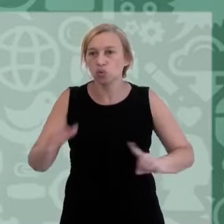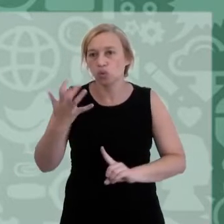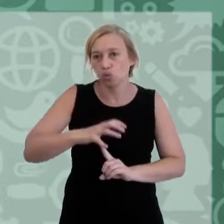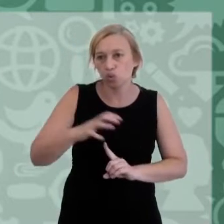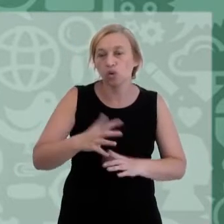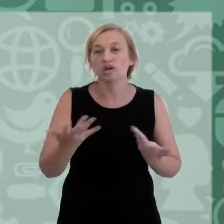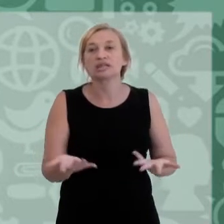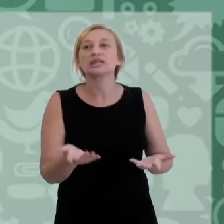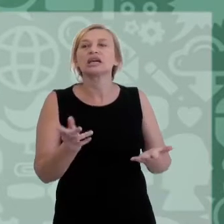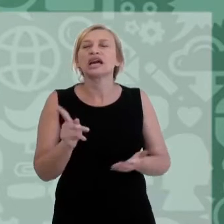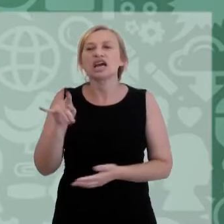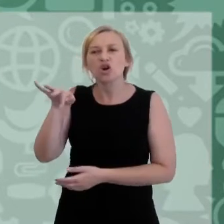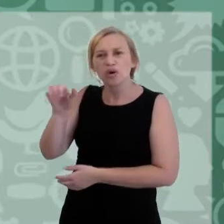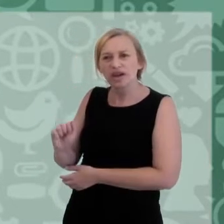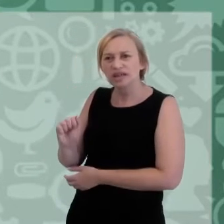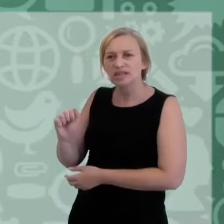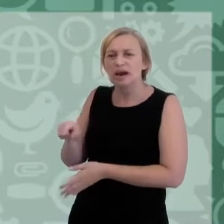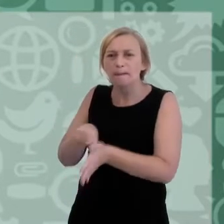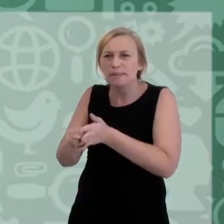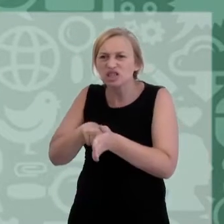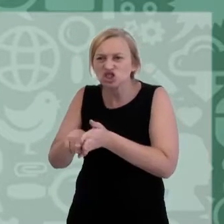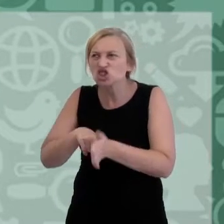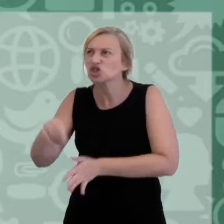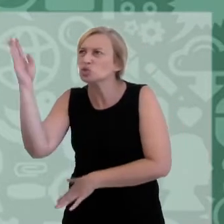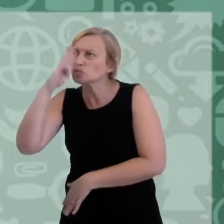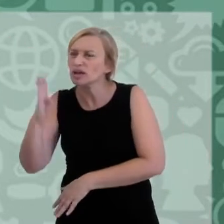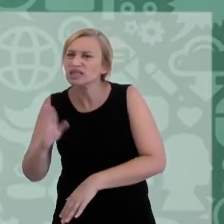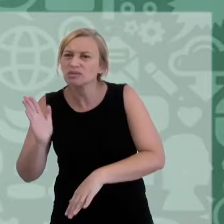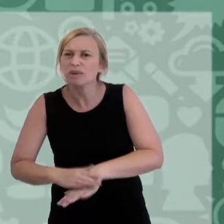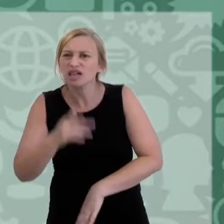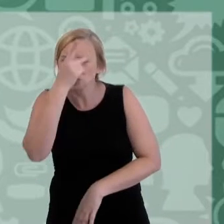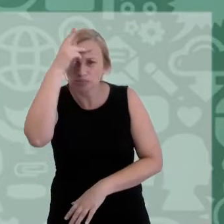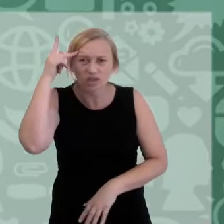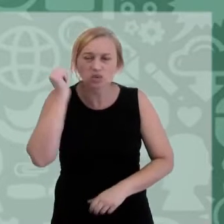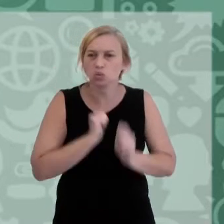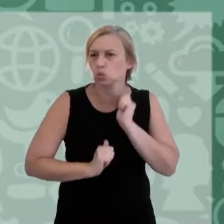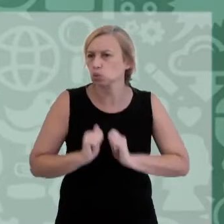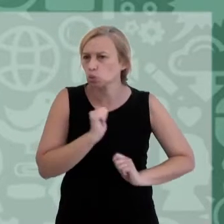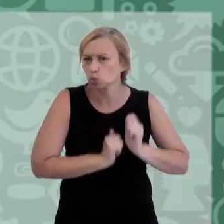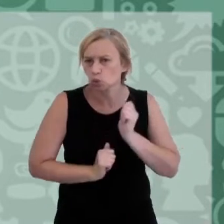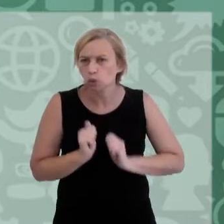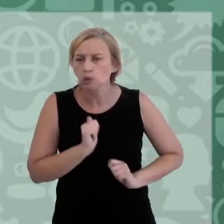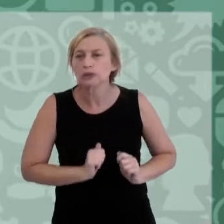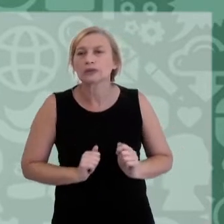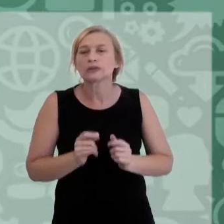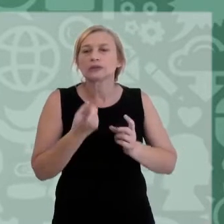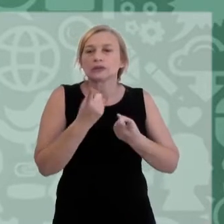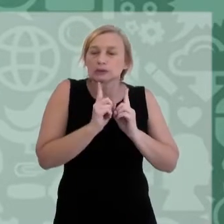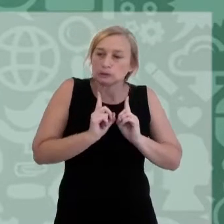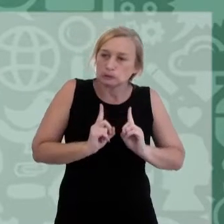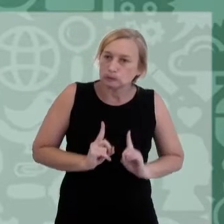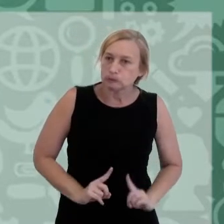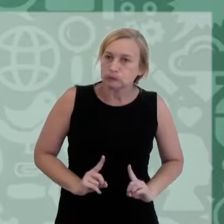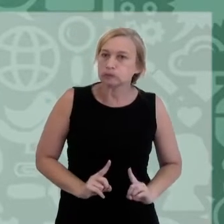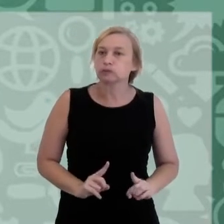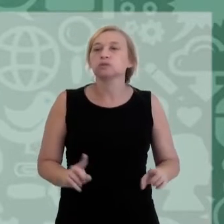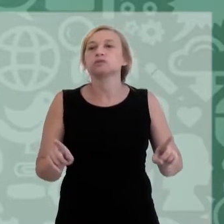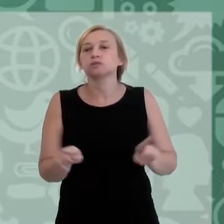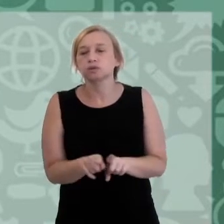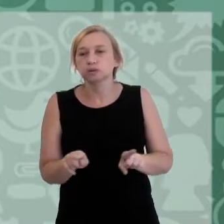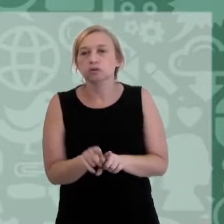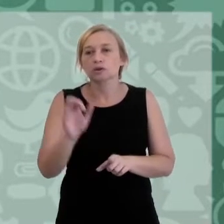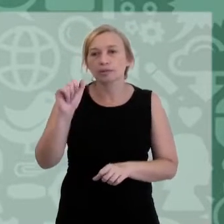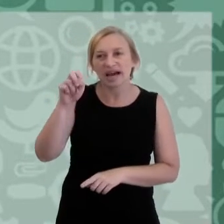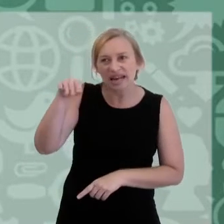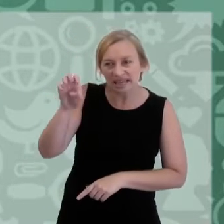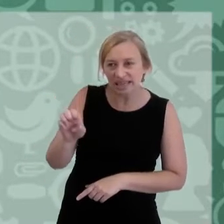Heloísa, pesquisas apontam aí que o Brasil é o país com mais pessoas ansiosas e depressivas do mundo. E como a